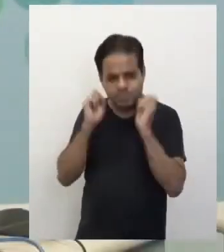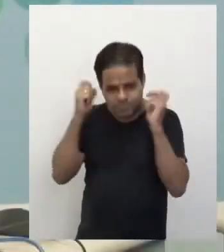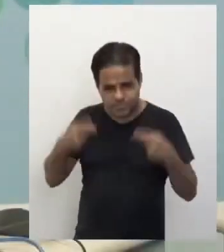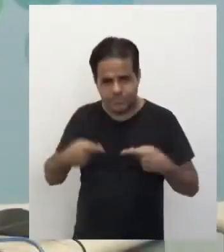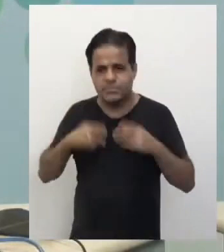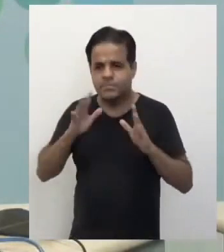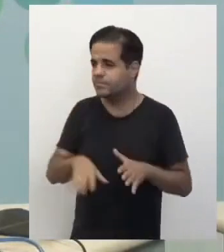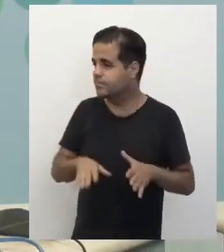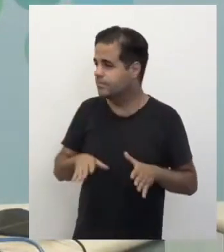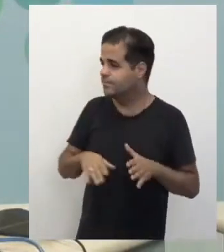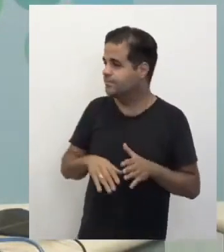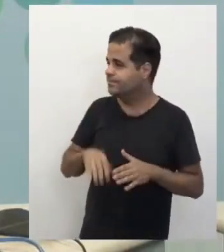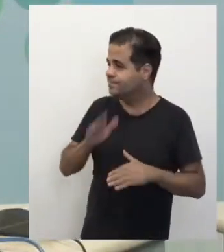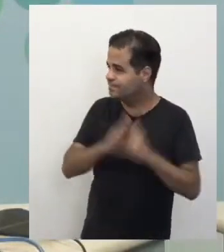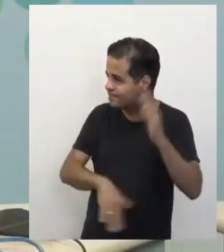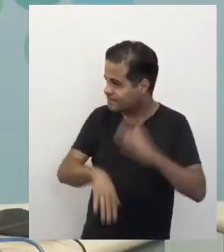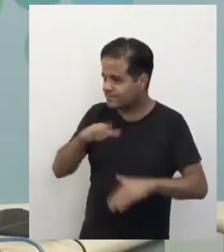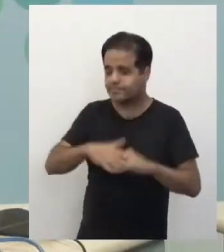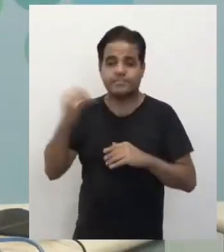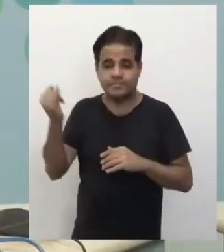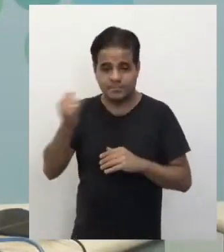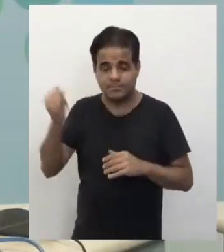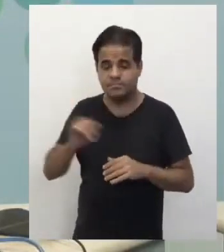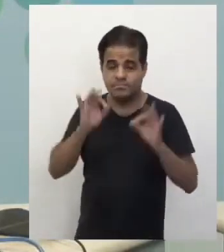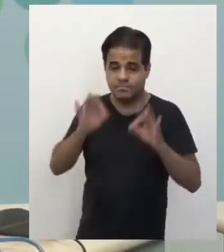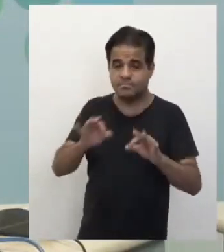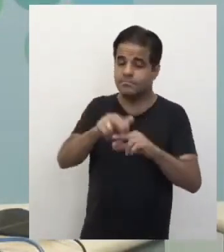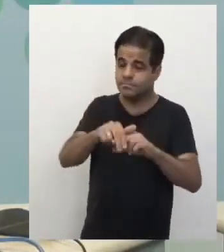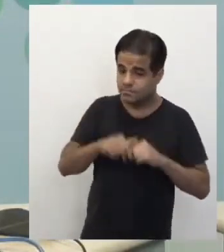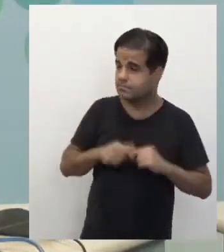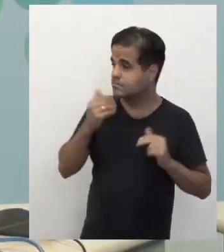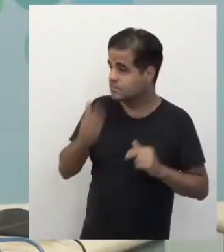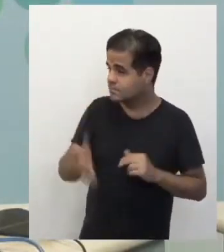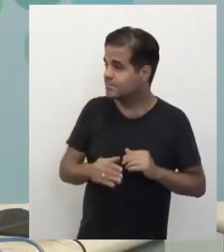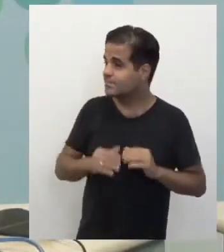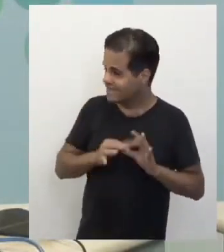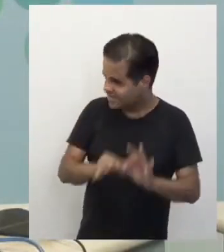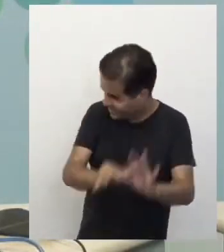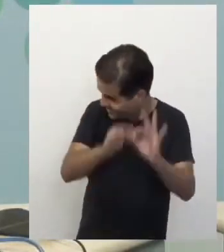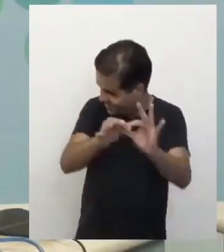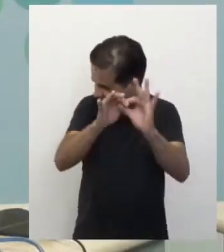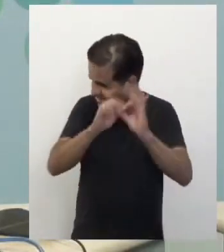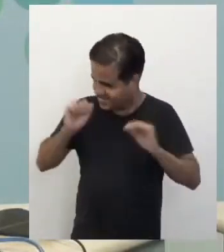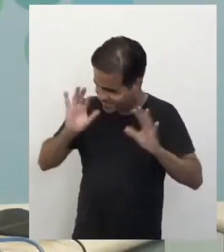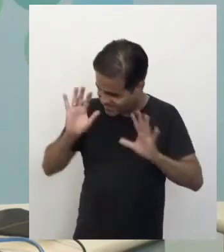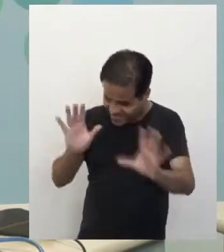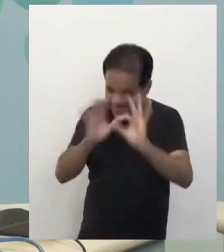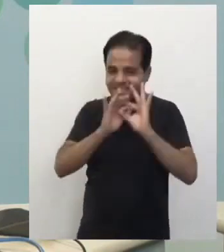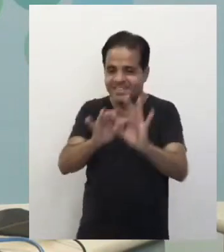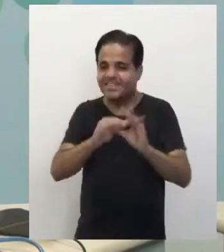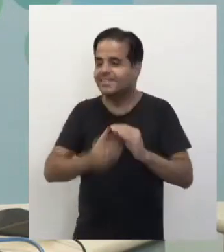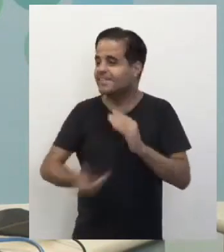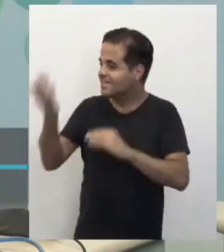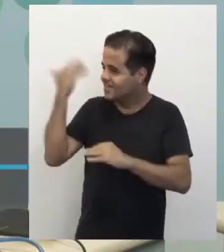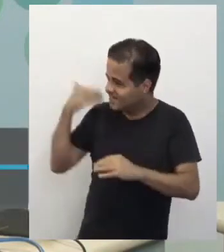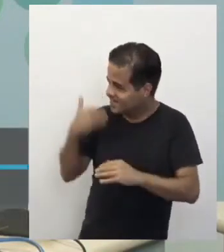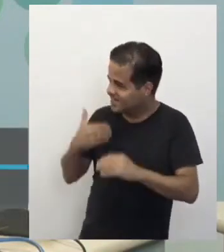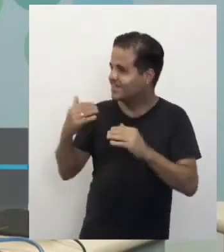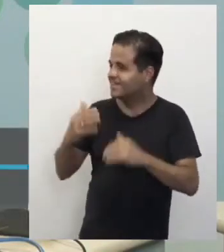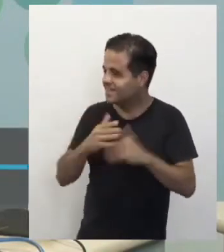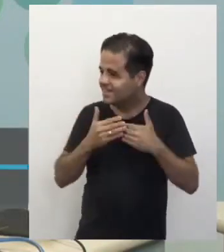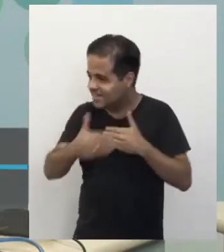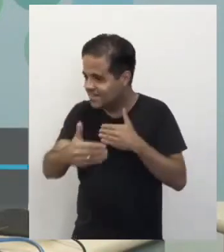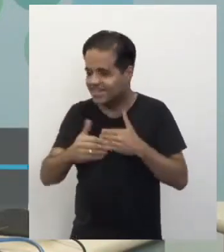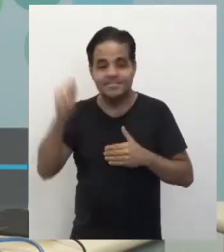Então, elas são de fundamental importância justamente por conta disso. É uma conexão que a gente tem com o passado, não só nosso,